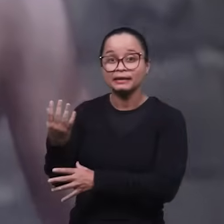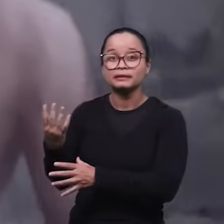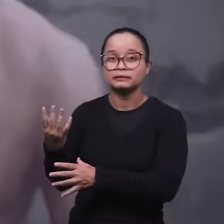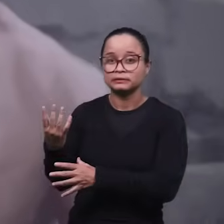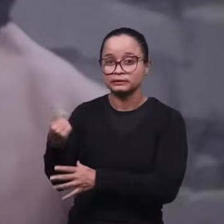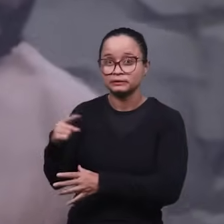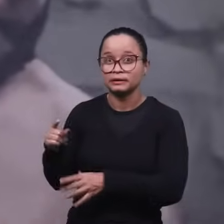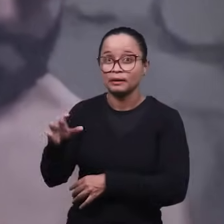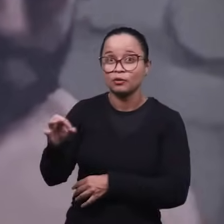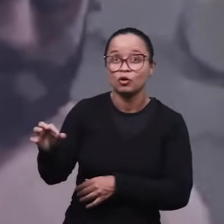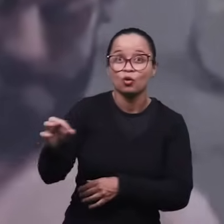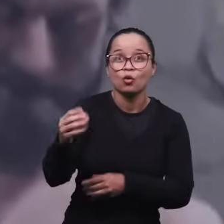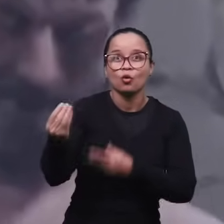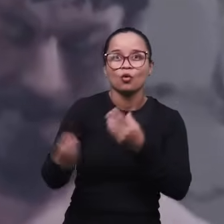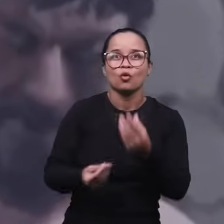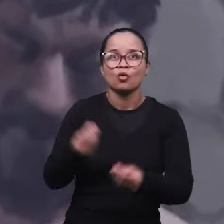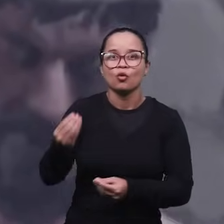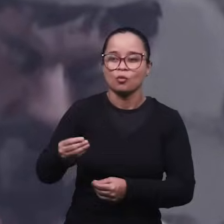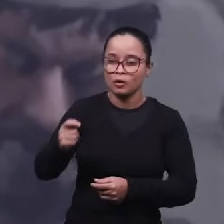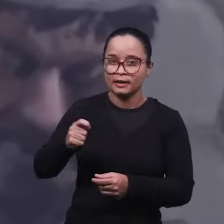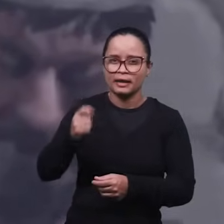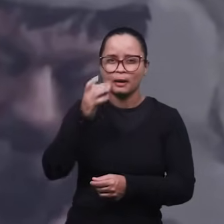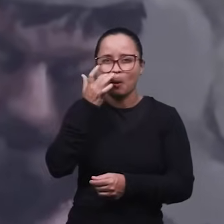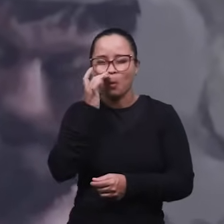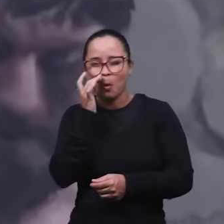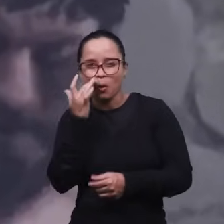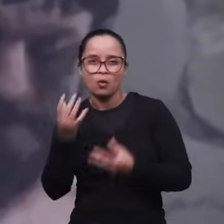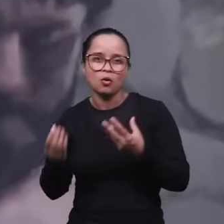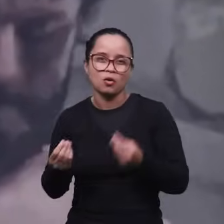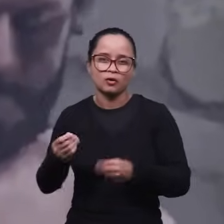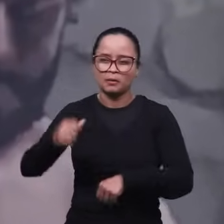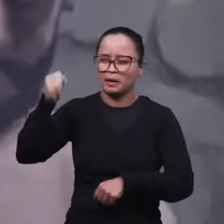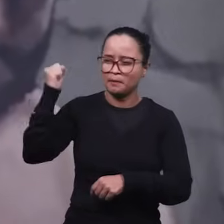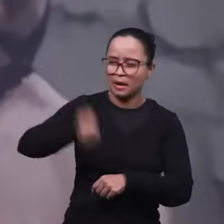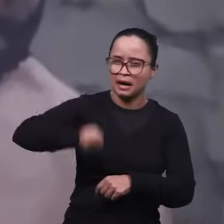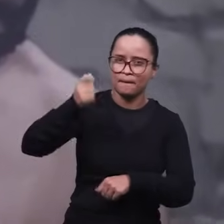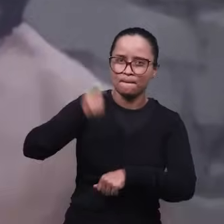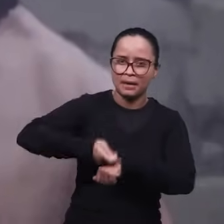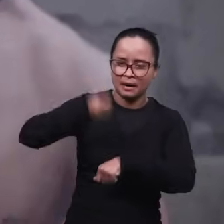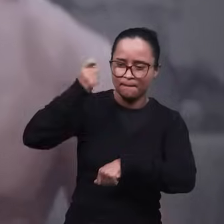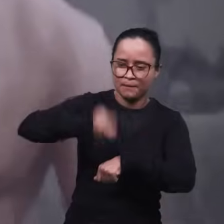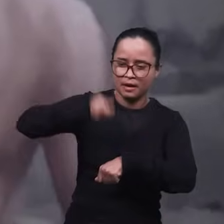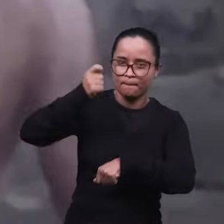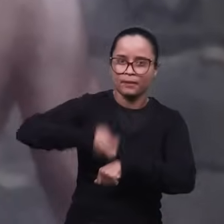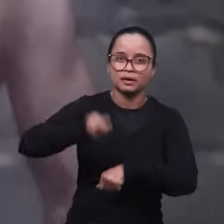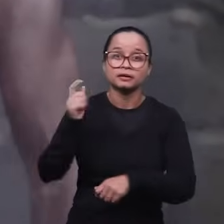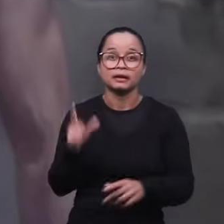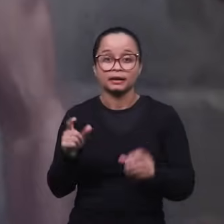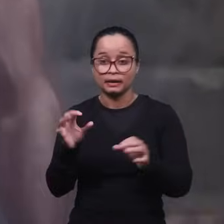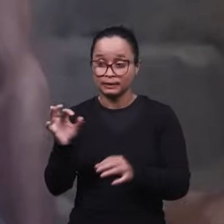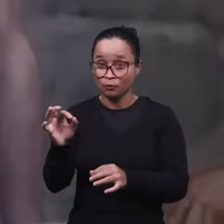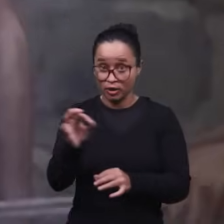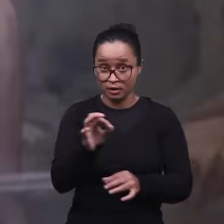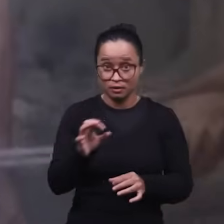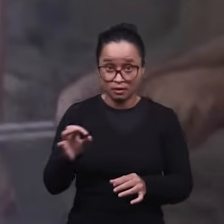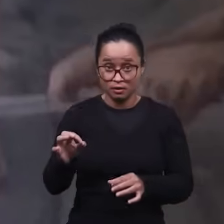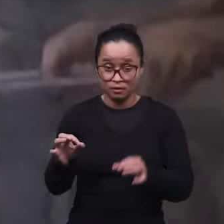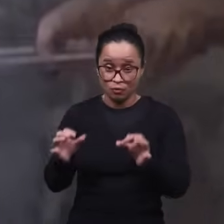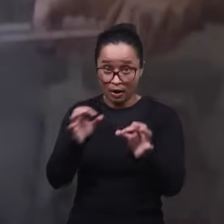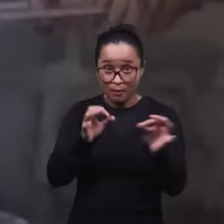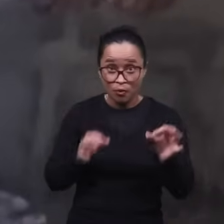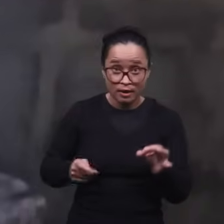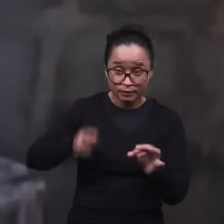o cunho, era aquecido ali o ouro, era batido com o cunho em cima da moeda para sair